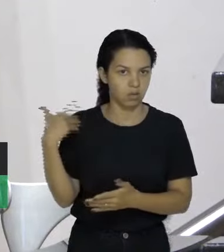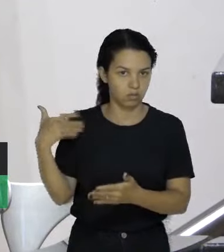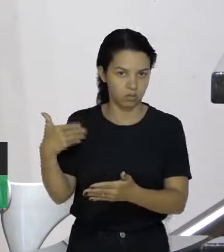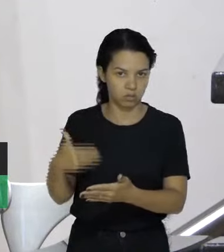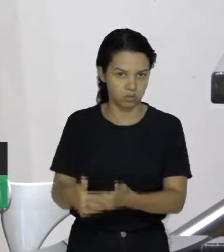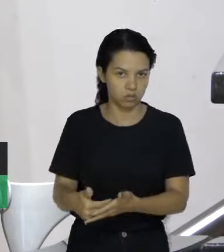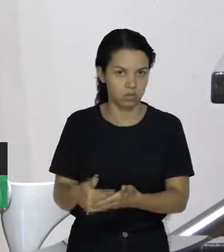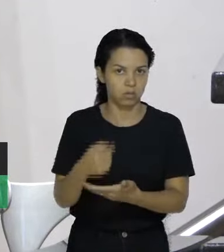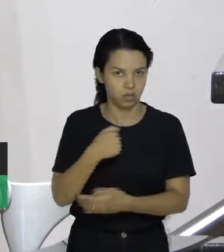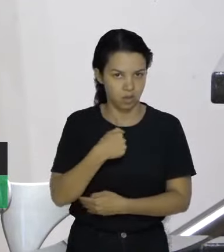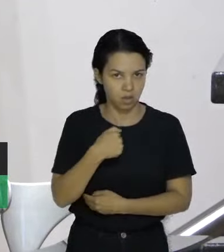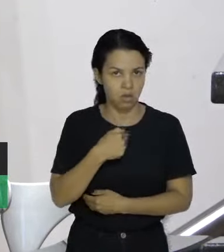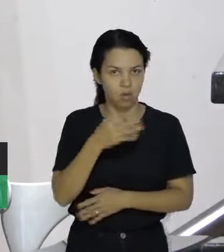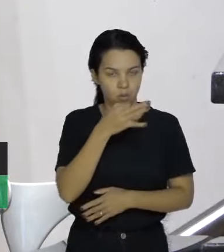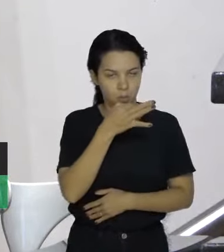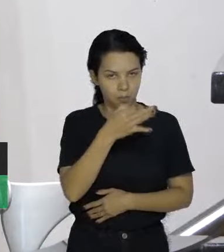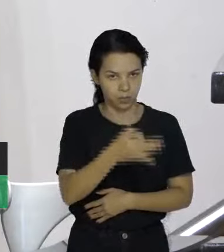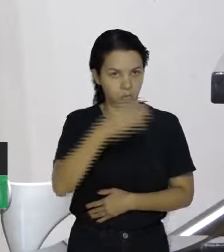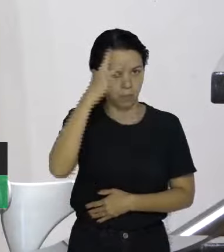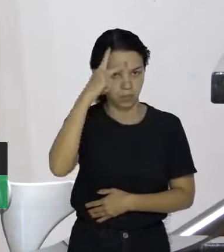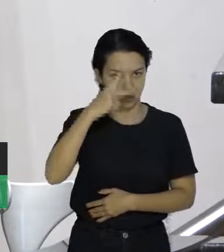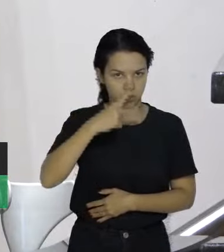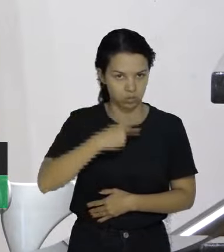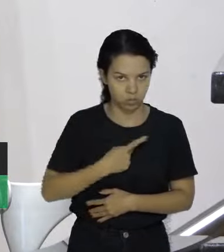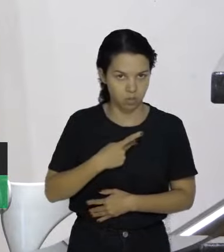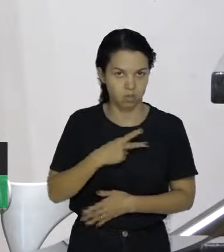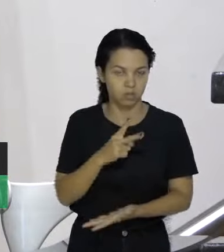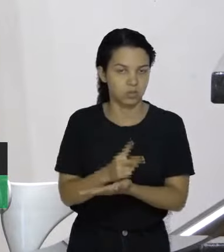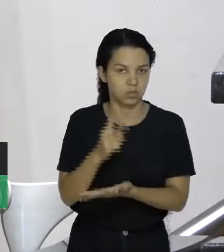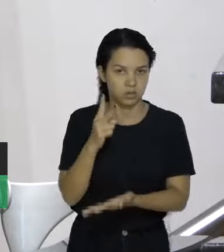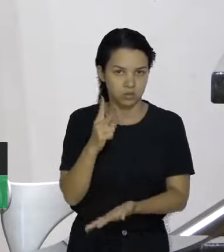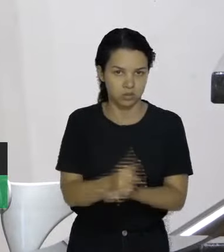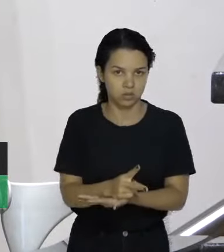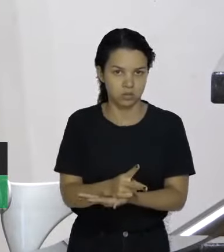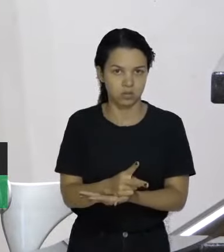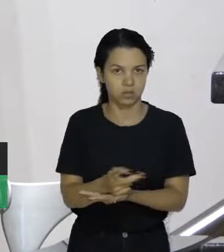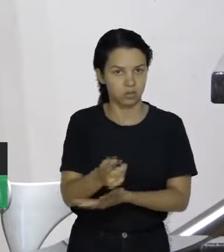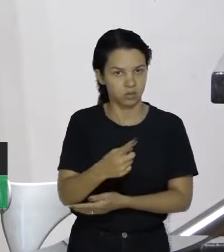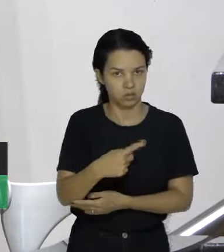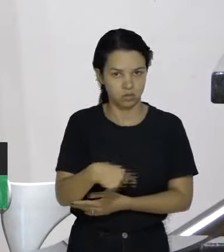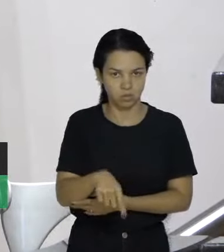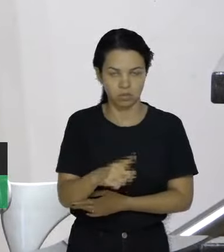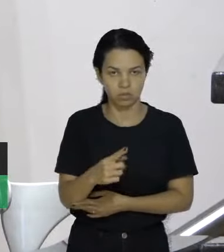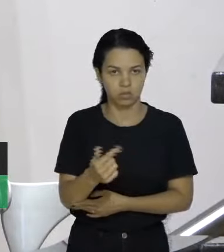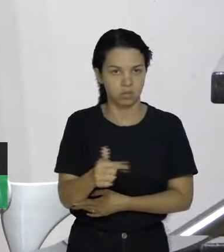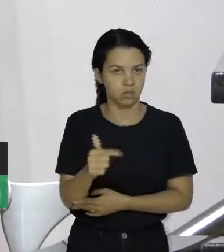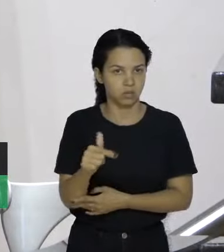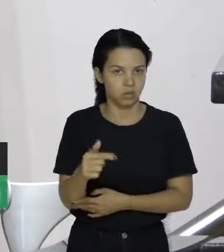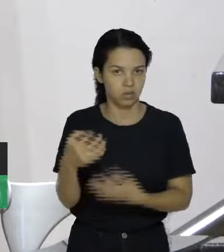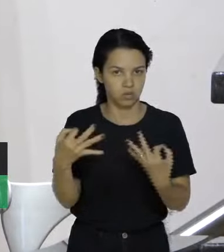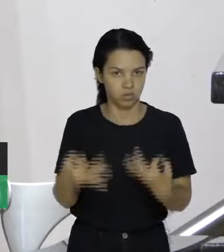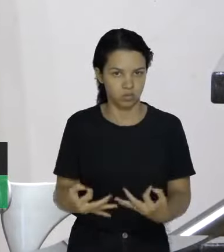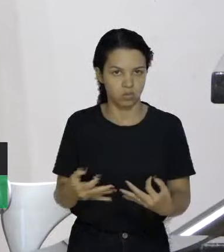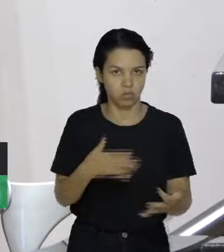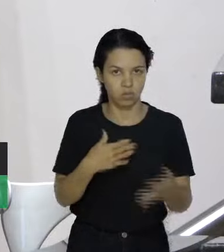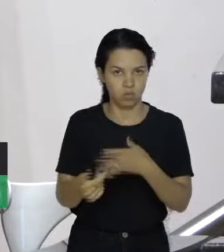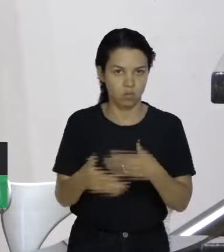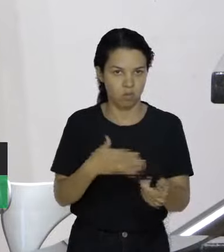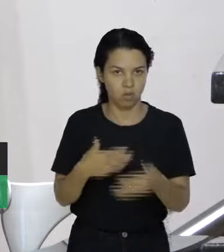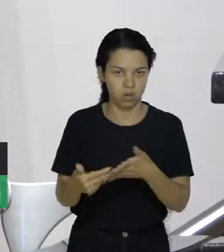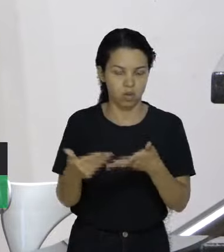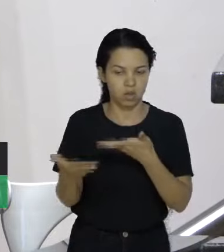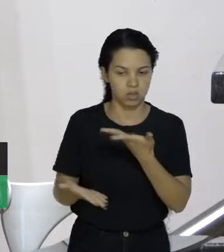foi a minha opinião pessoal não havia e não há justificativa para qualquer tratamento